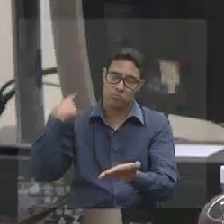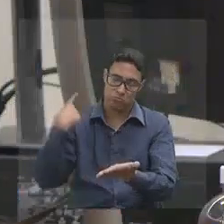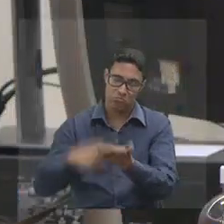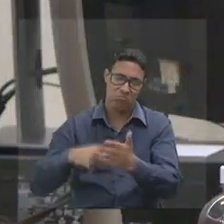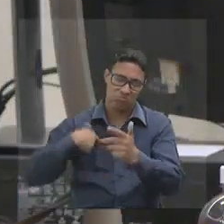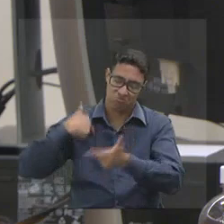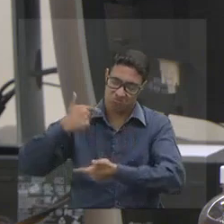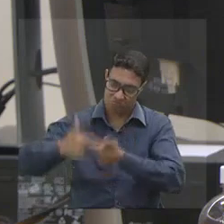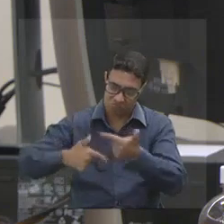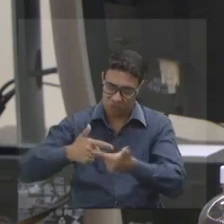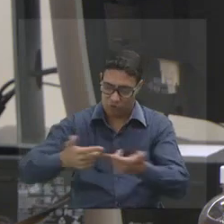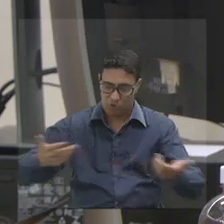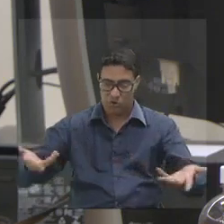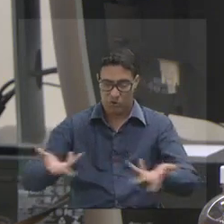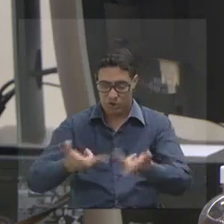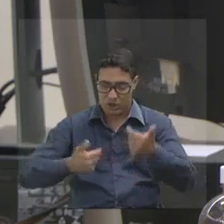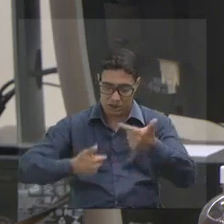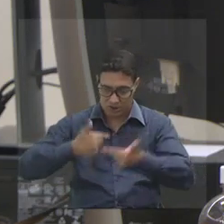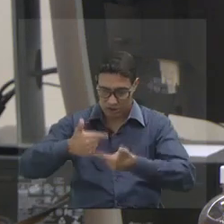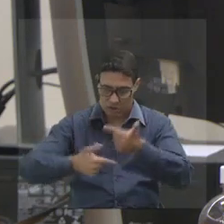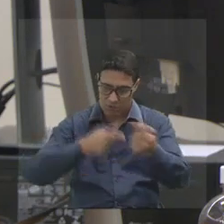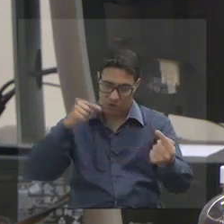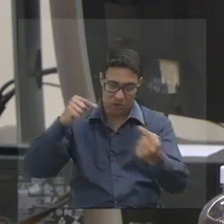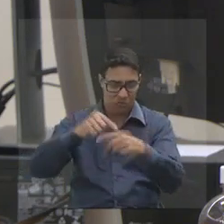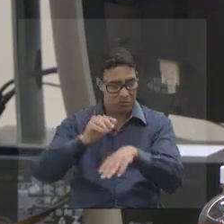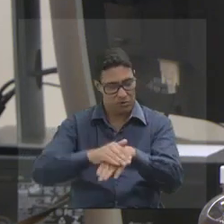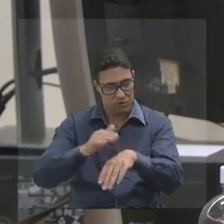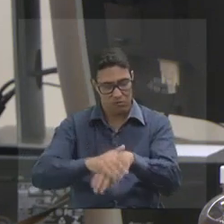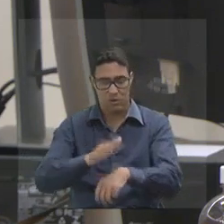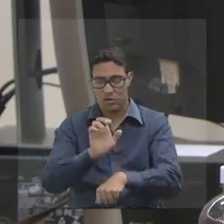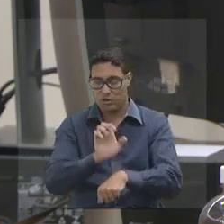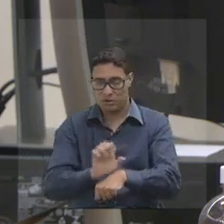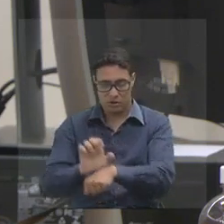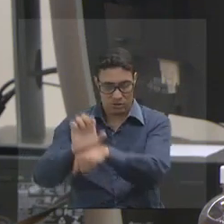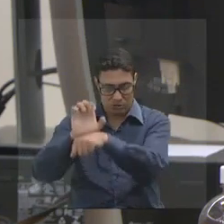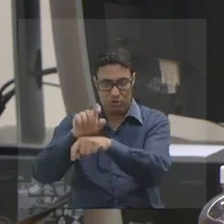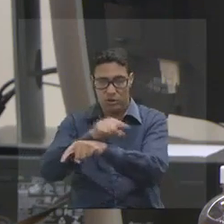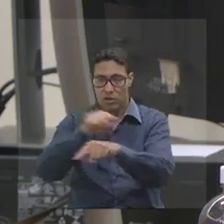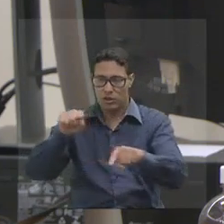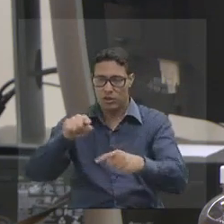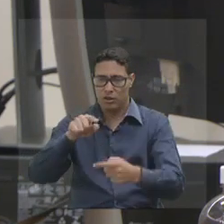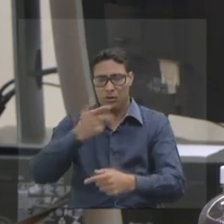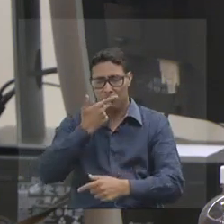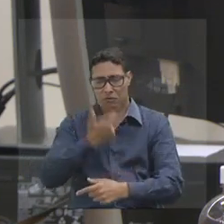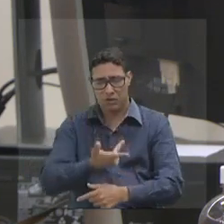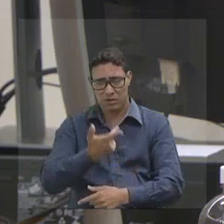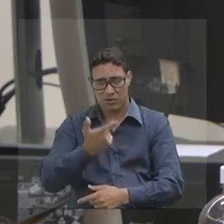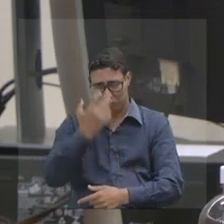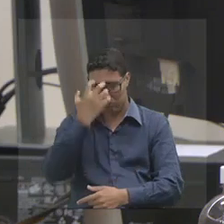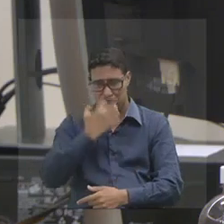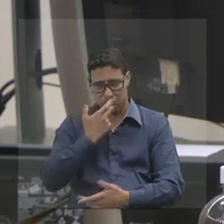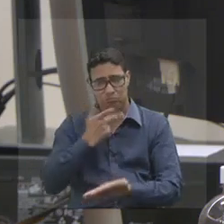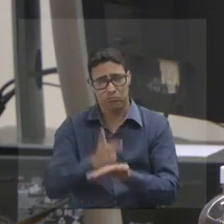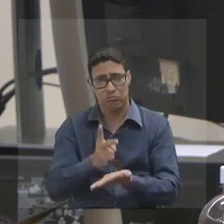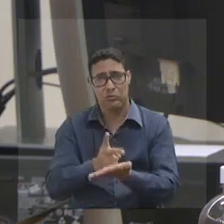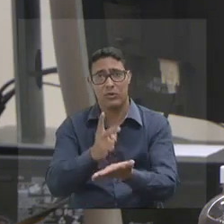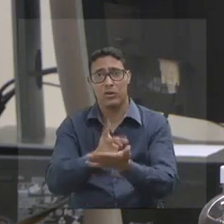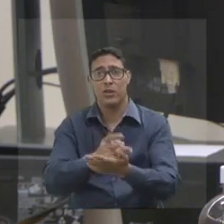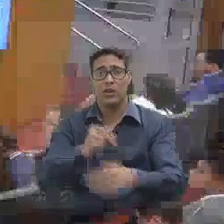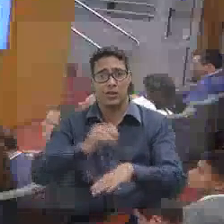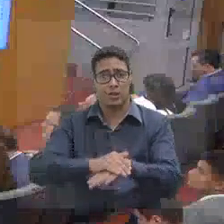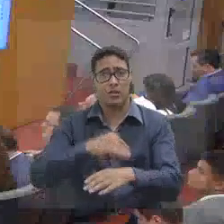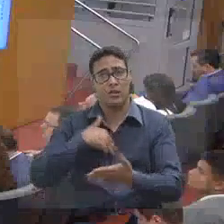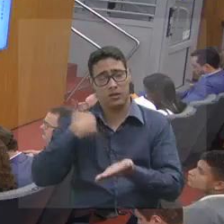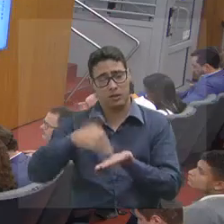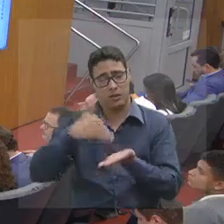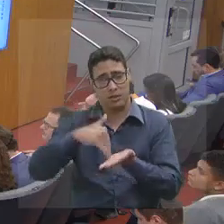de trabalho em favor do estado e eu sei eu sempre tem sido muito franks em série da minhas falas é uma da secretaria que